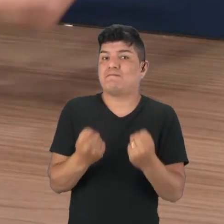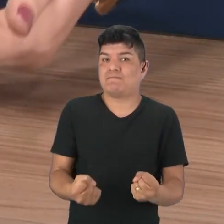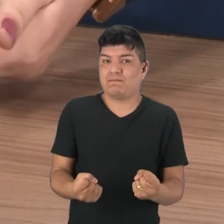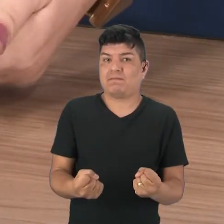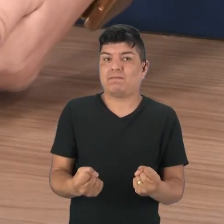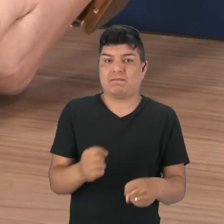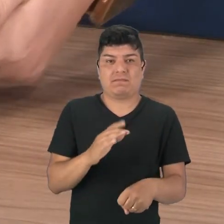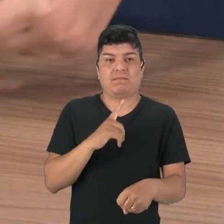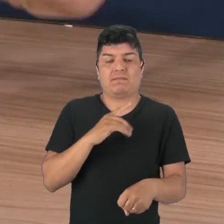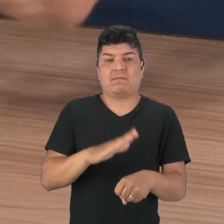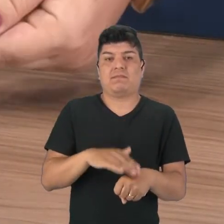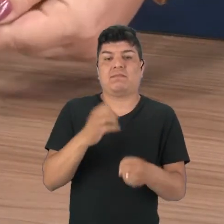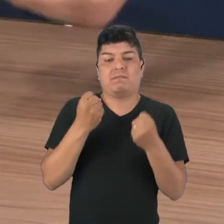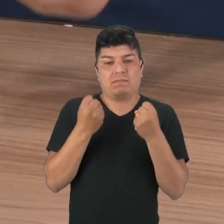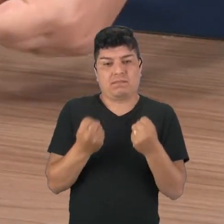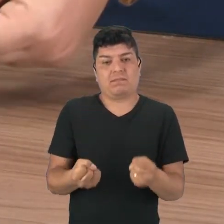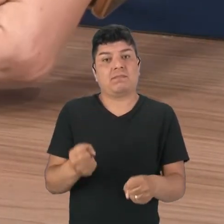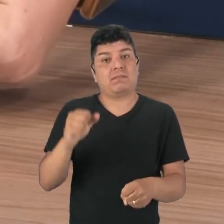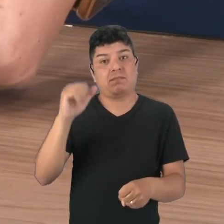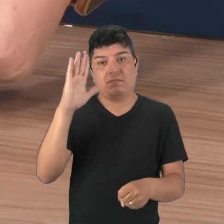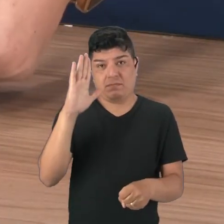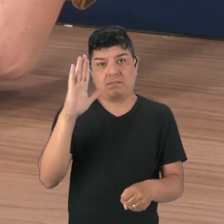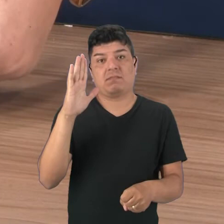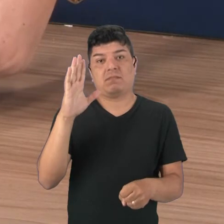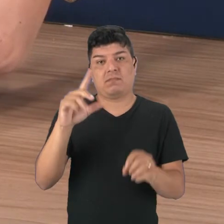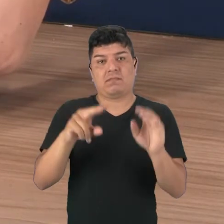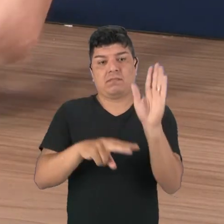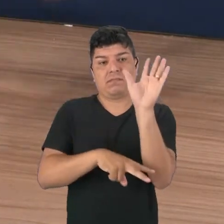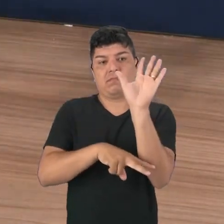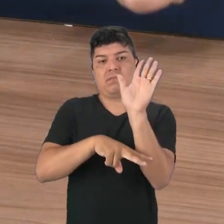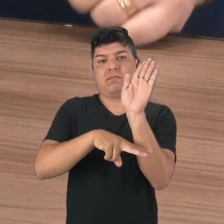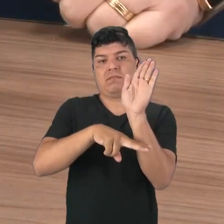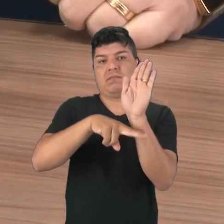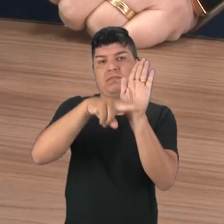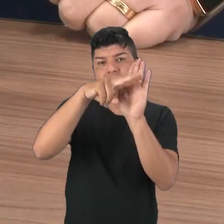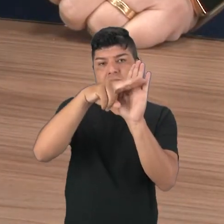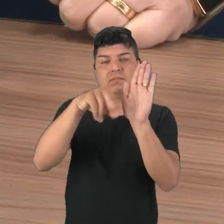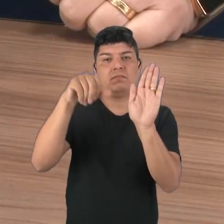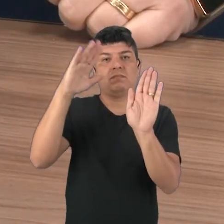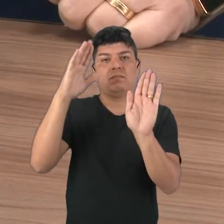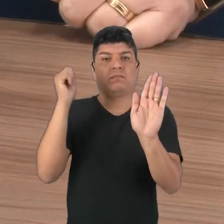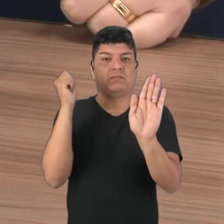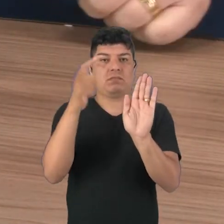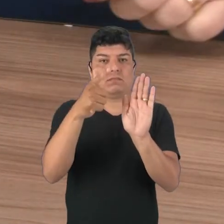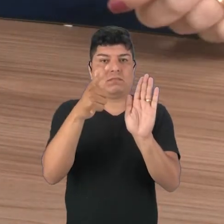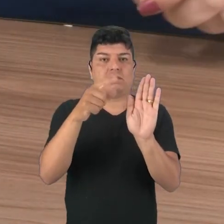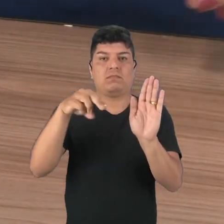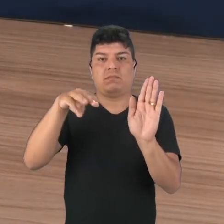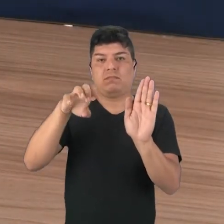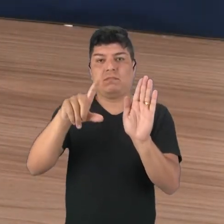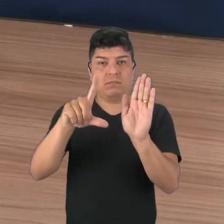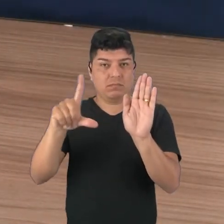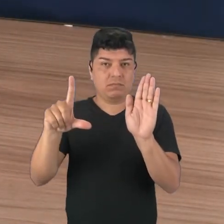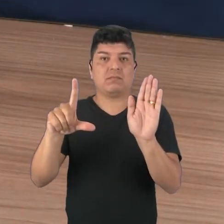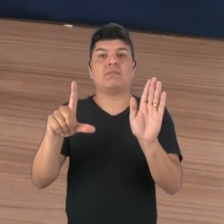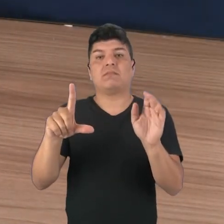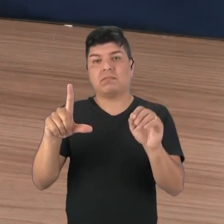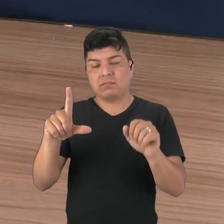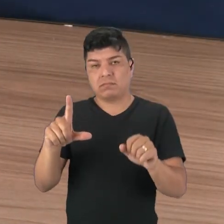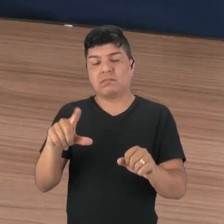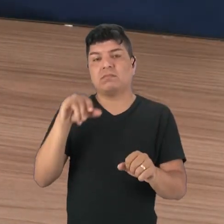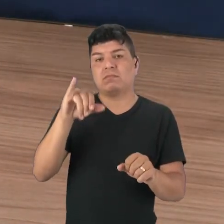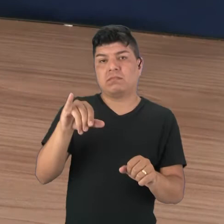mais densa, ela tem um peso maior, um volume maior, um peso maior que o mel, né? E se